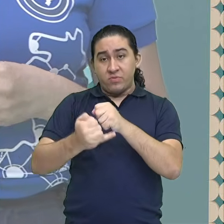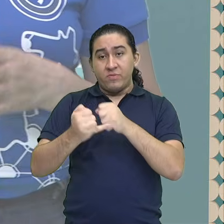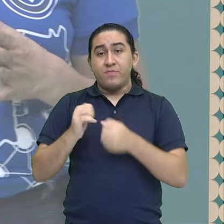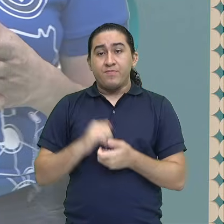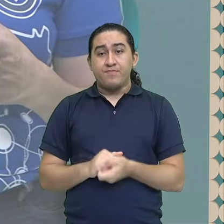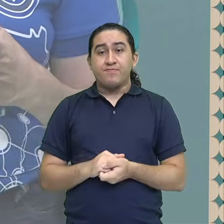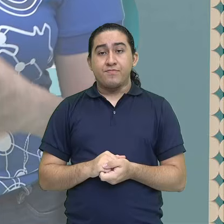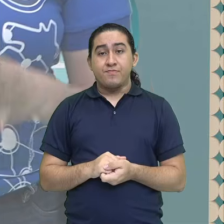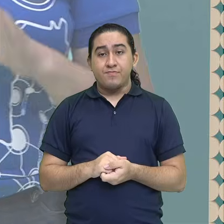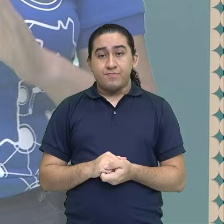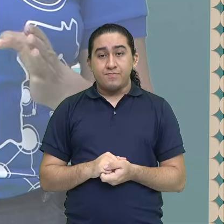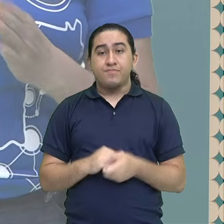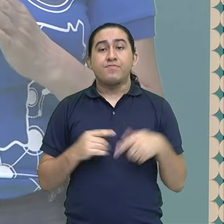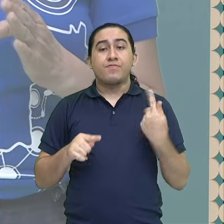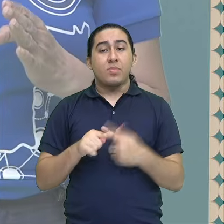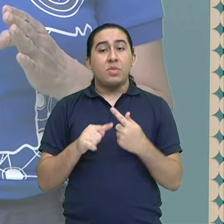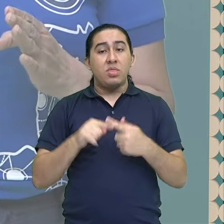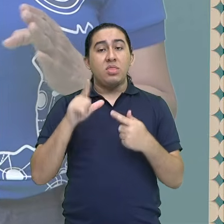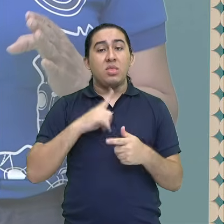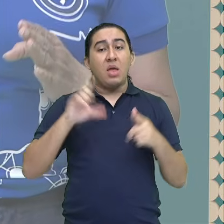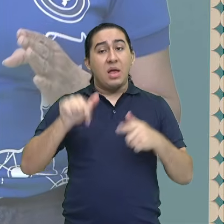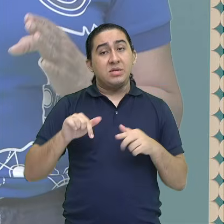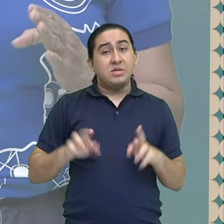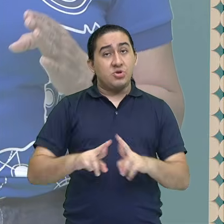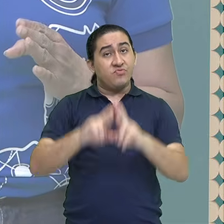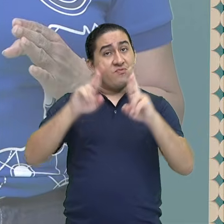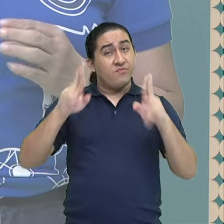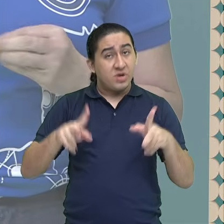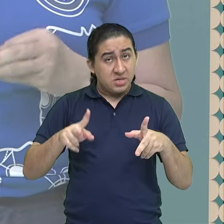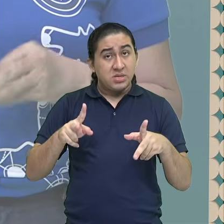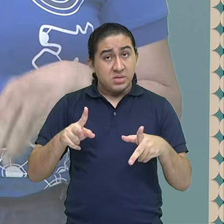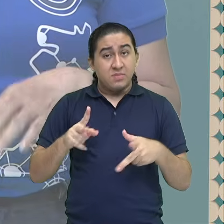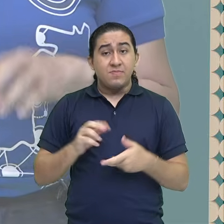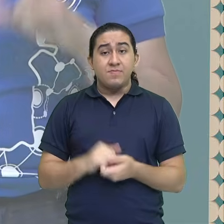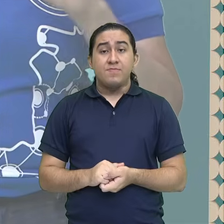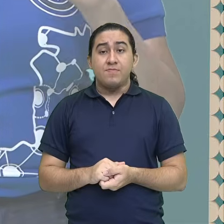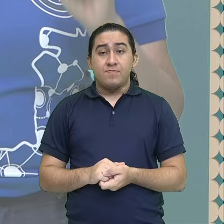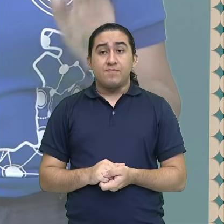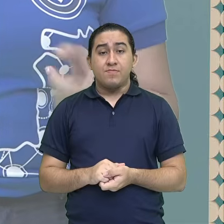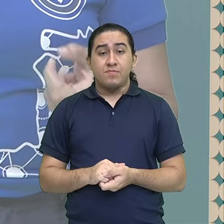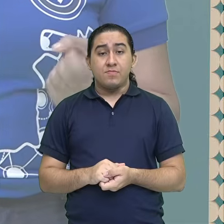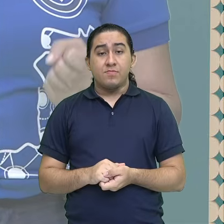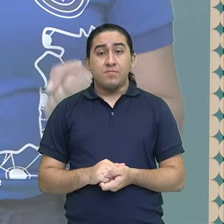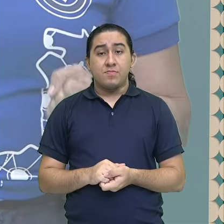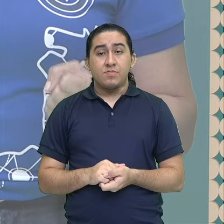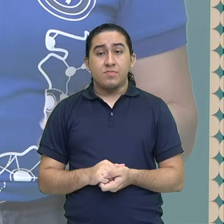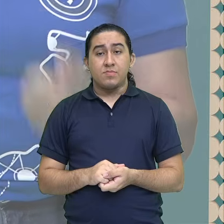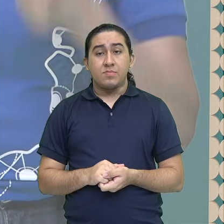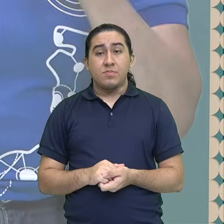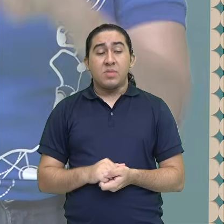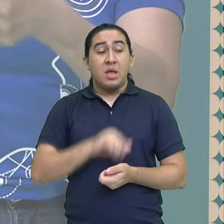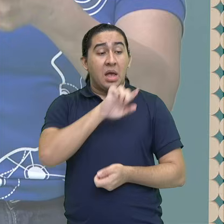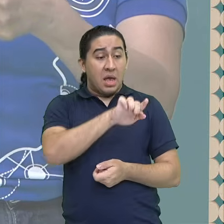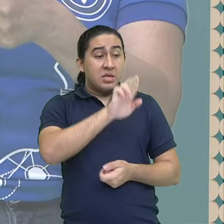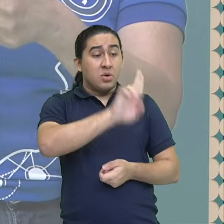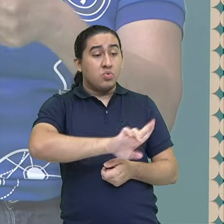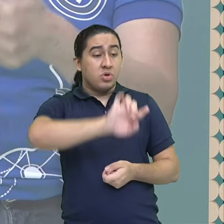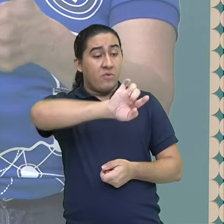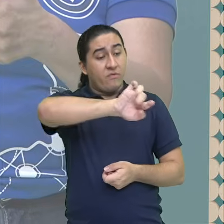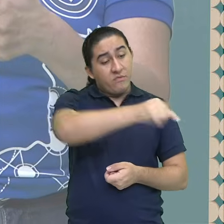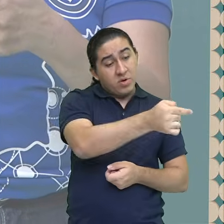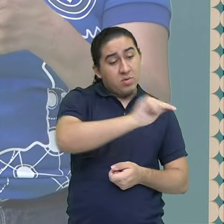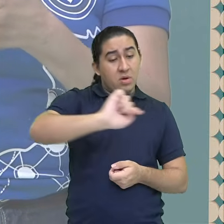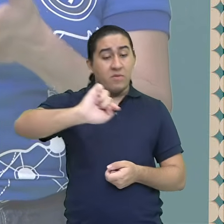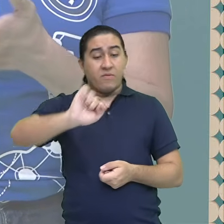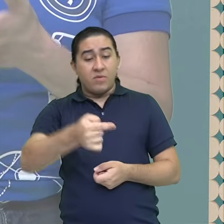adjetivas, porque tem essa grande diferença, né? Que uma é isolada por vírgula, qual é